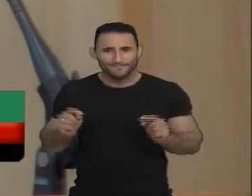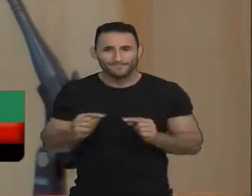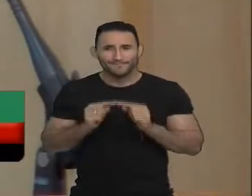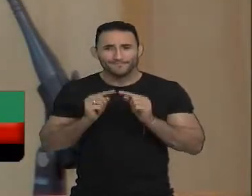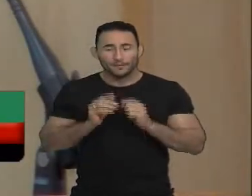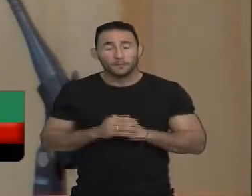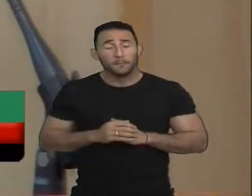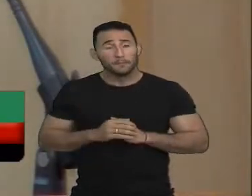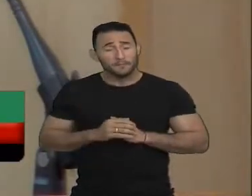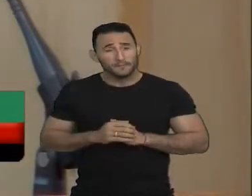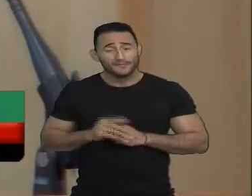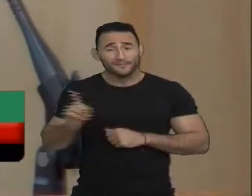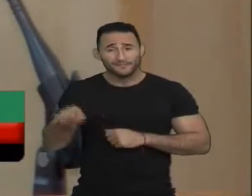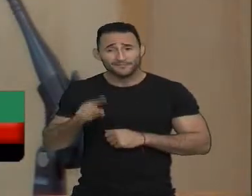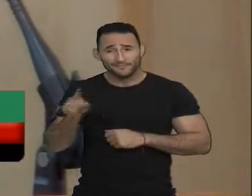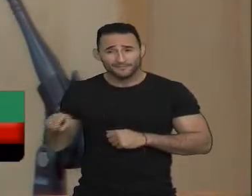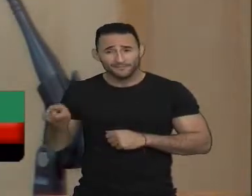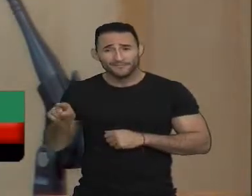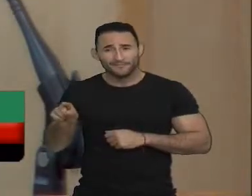a derrubada do veto.